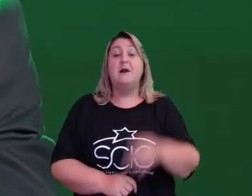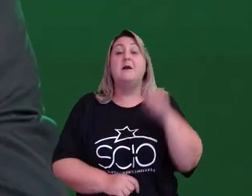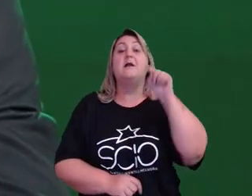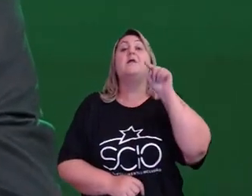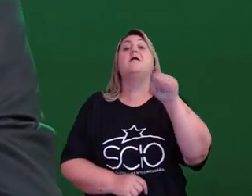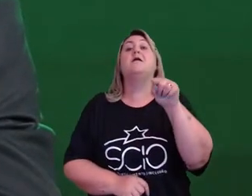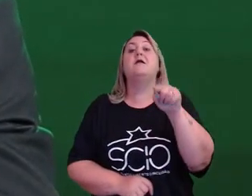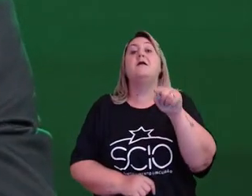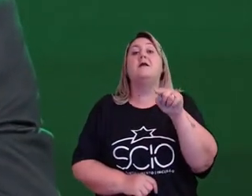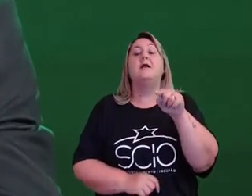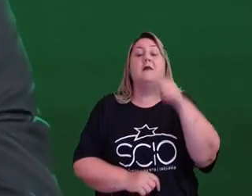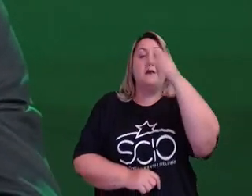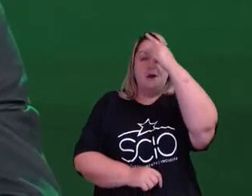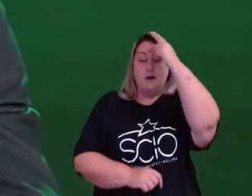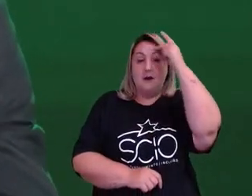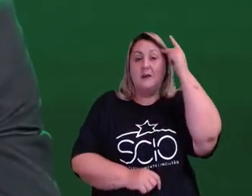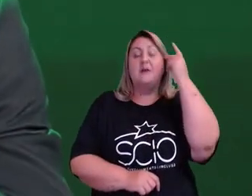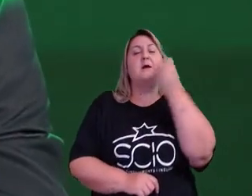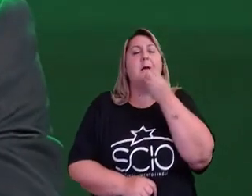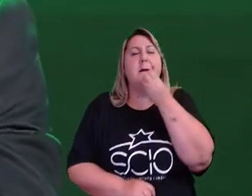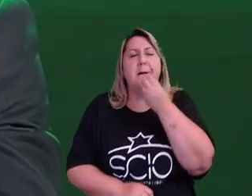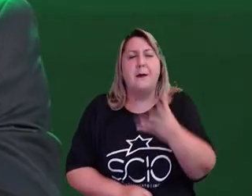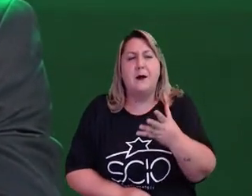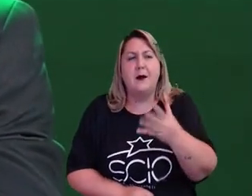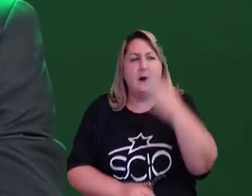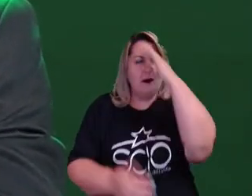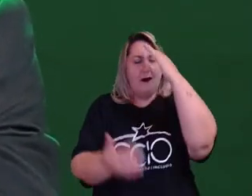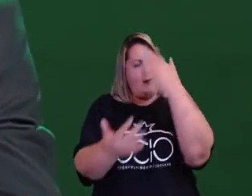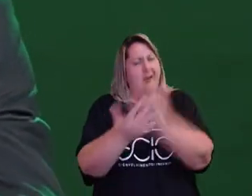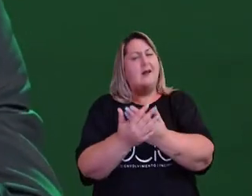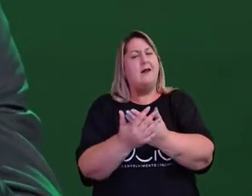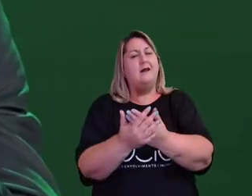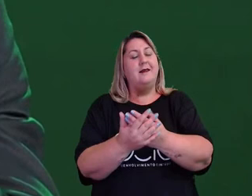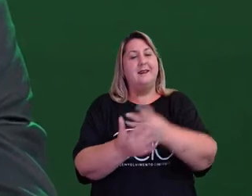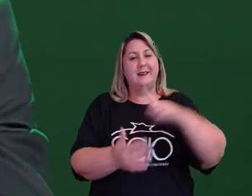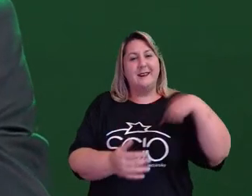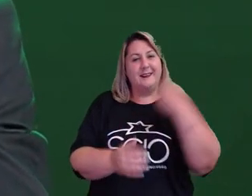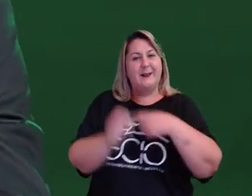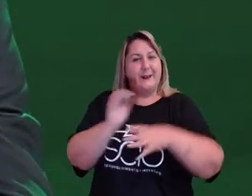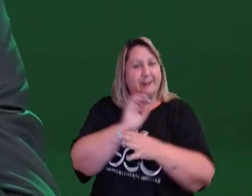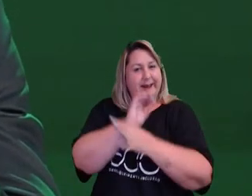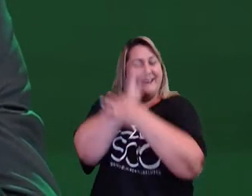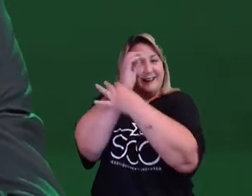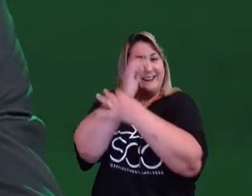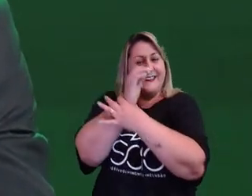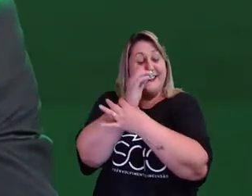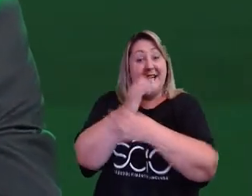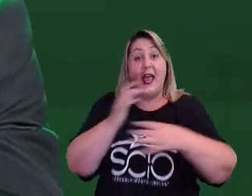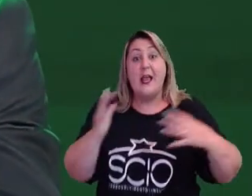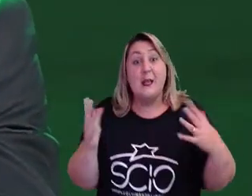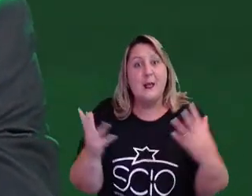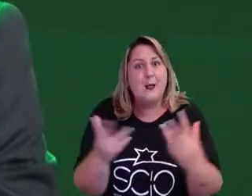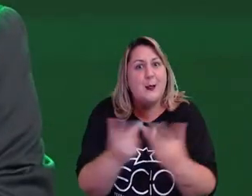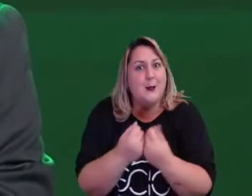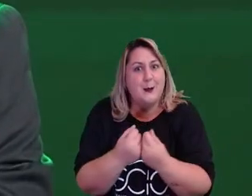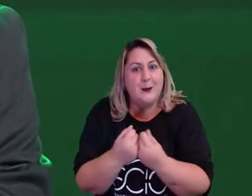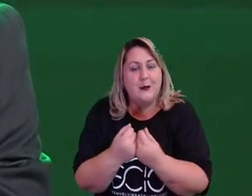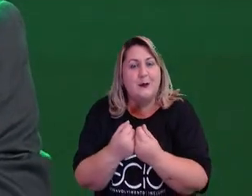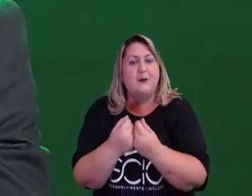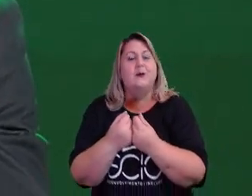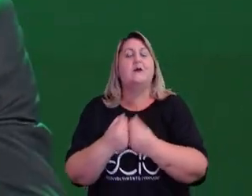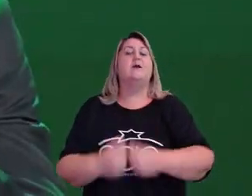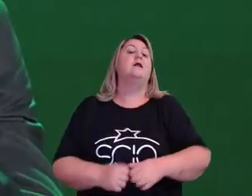você, pessoa do bem, que acredita que a nossa segurança é fruto do amor